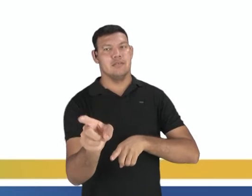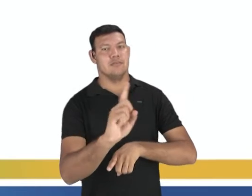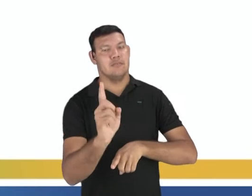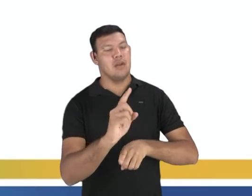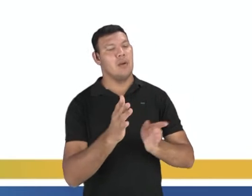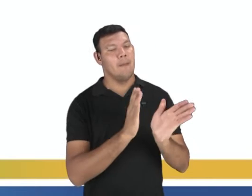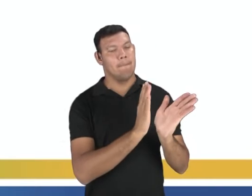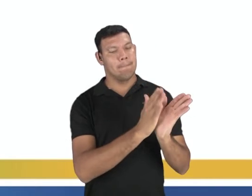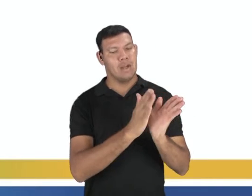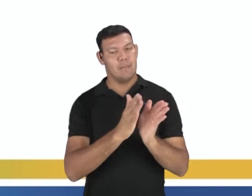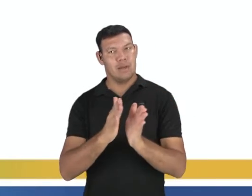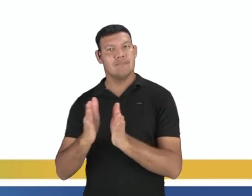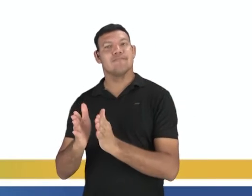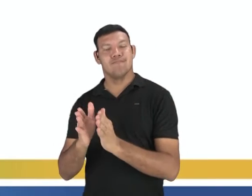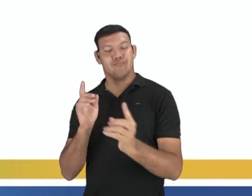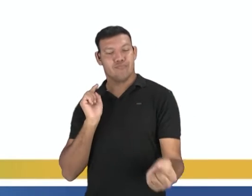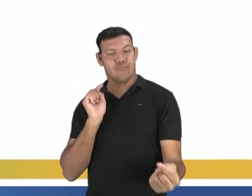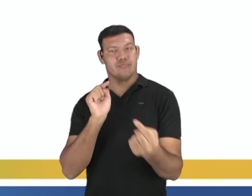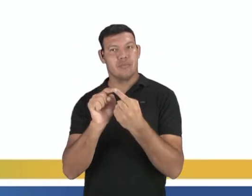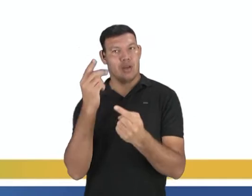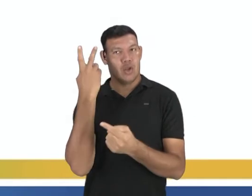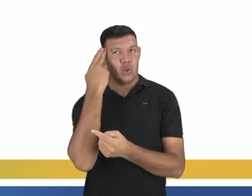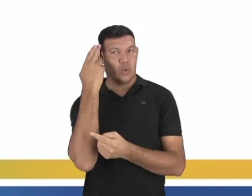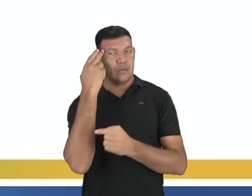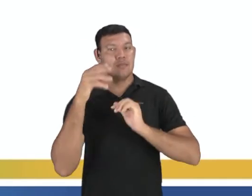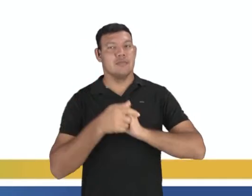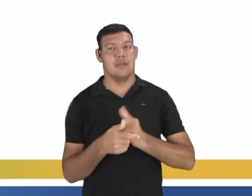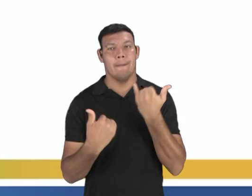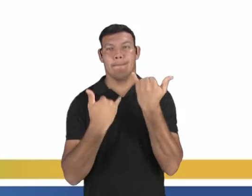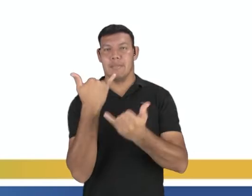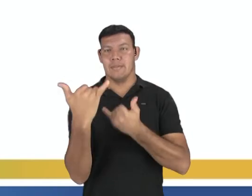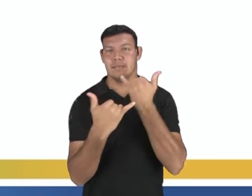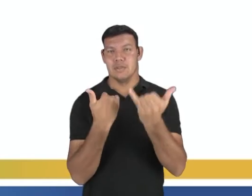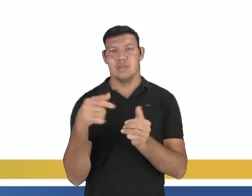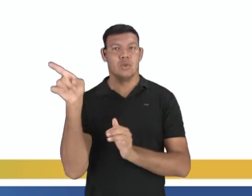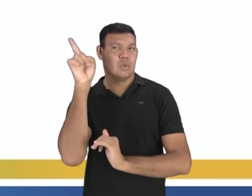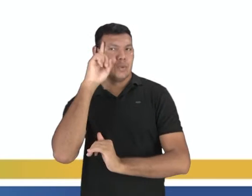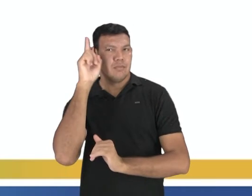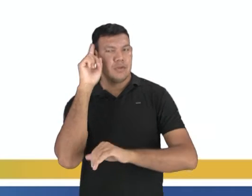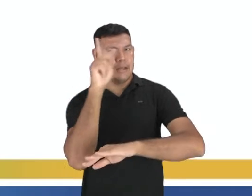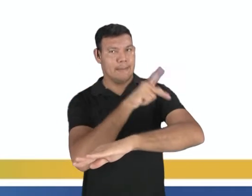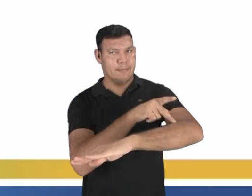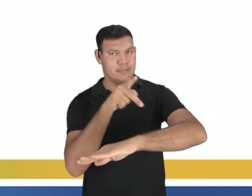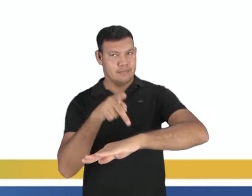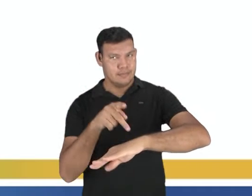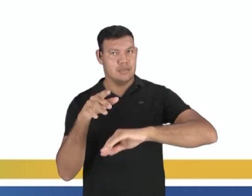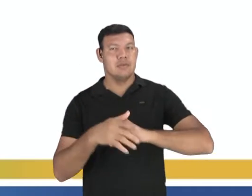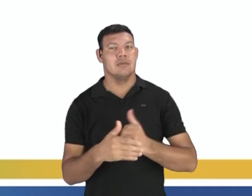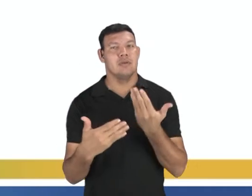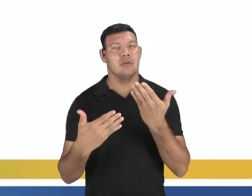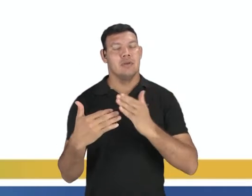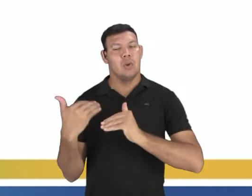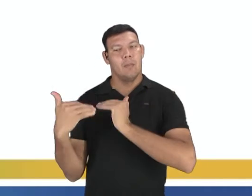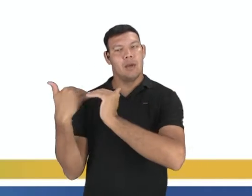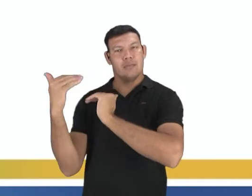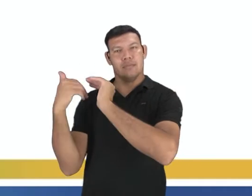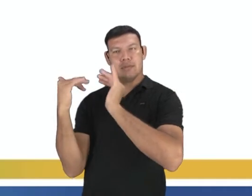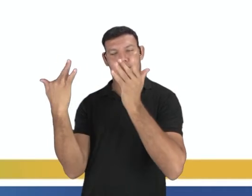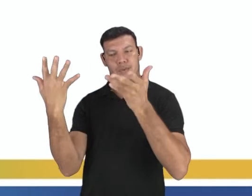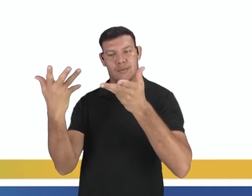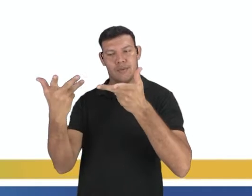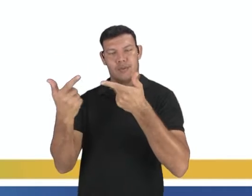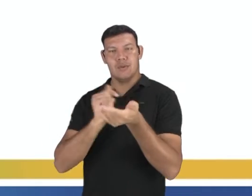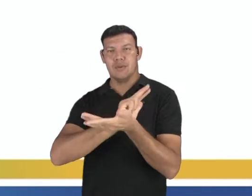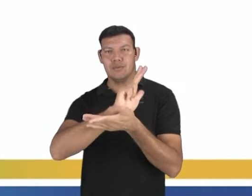o processo que leva à meta comum. Esses jogos, no cotidiano pedagógico, podem desenvolver uma série de